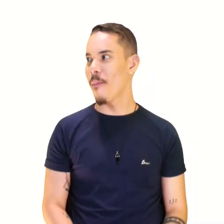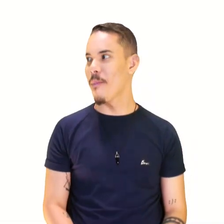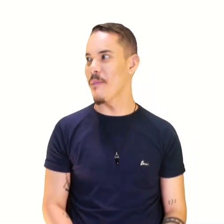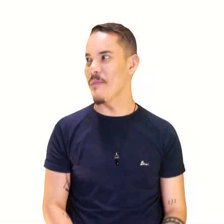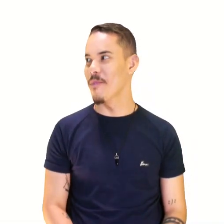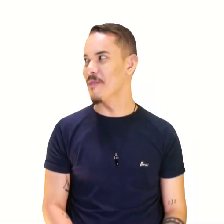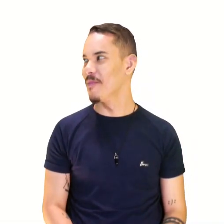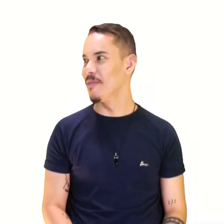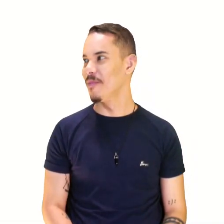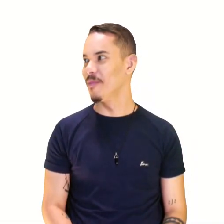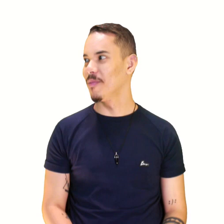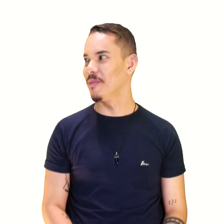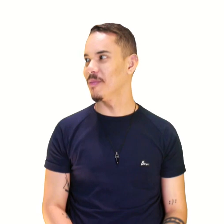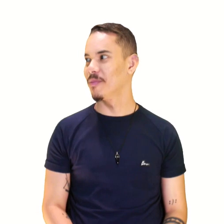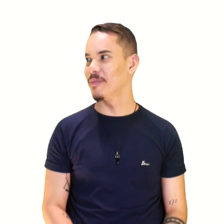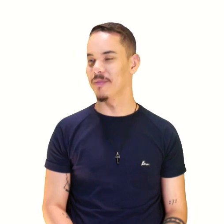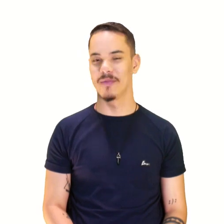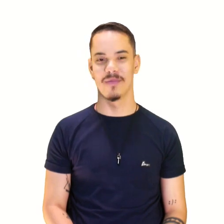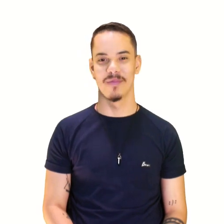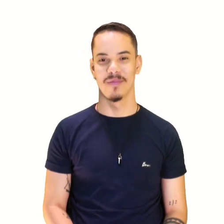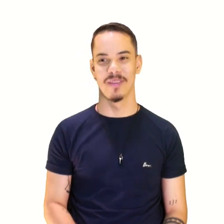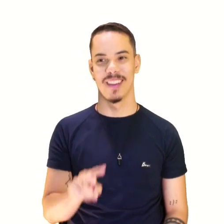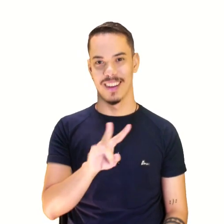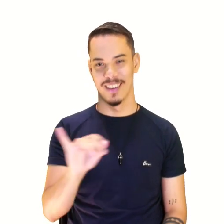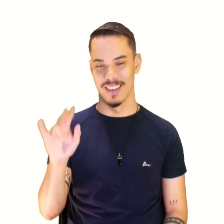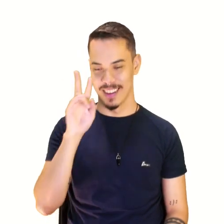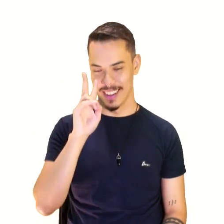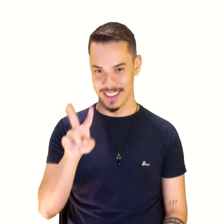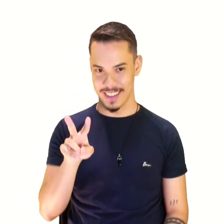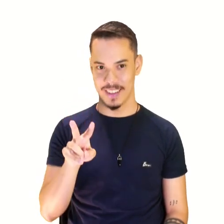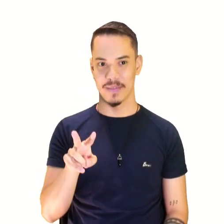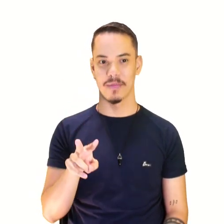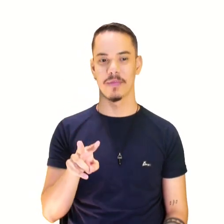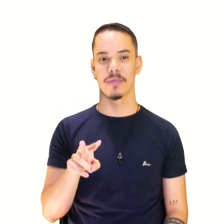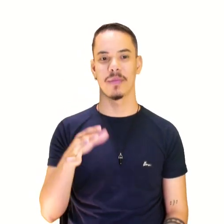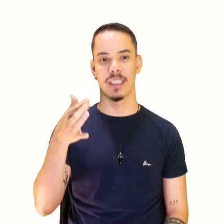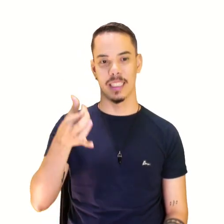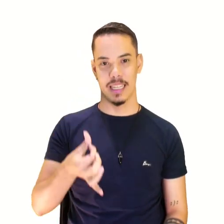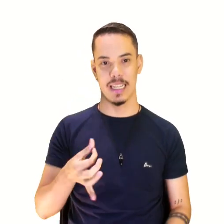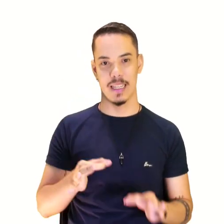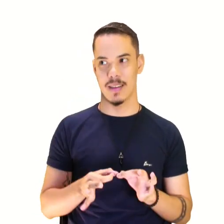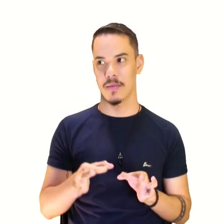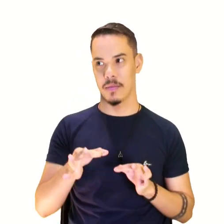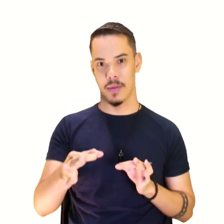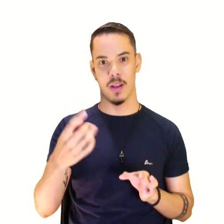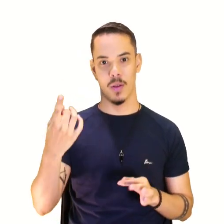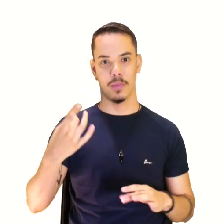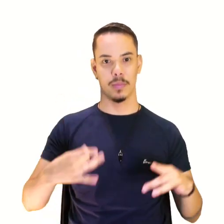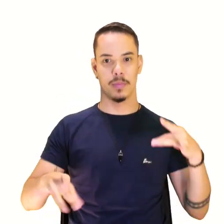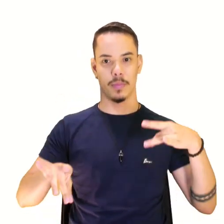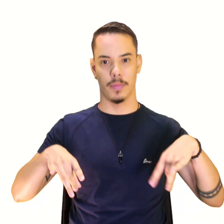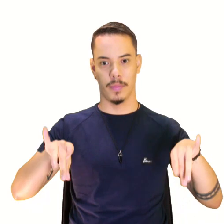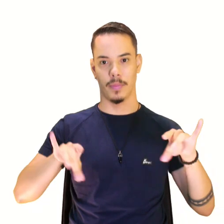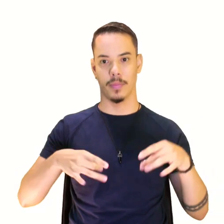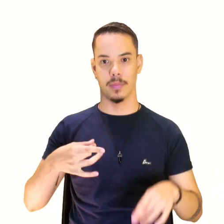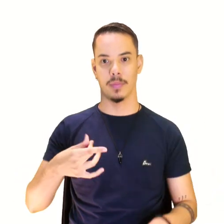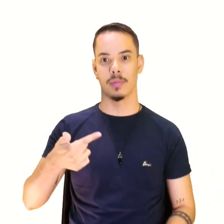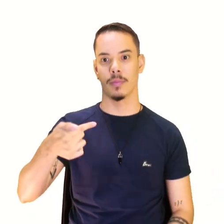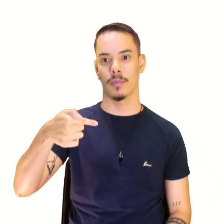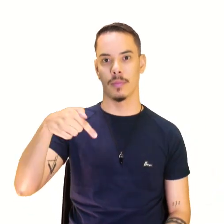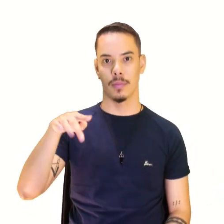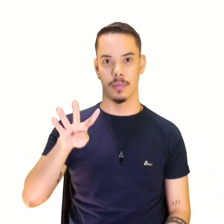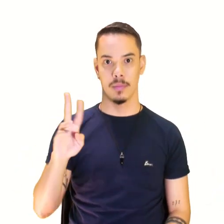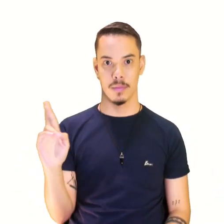6, vai vento. Vai vendo. 6 metros de um certo tecido custam R$